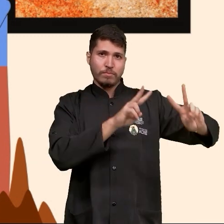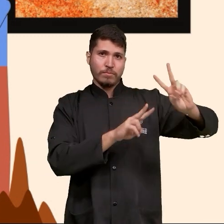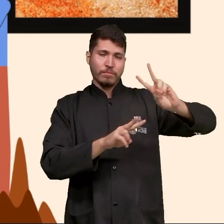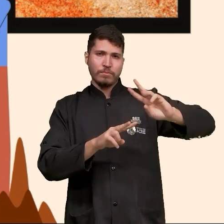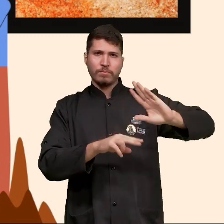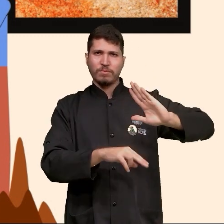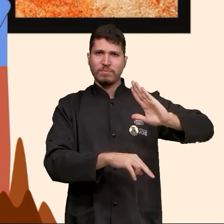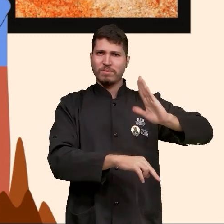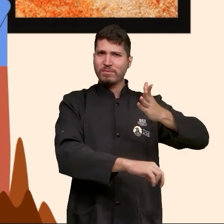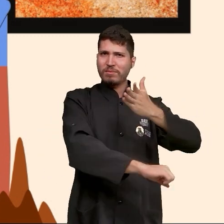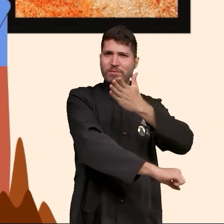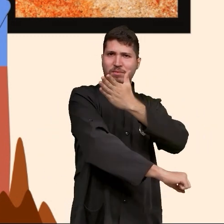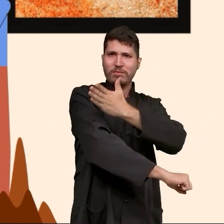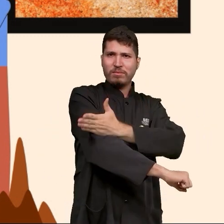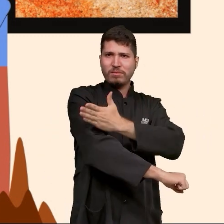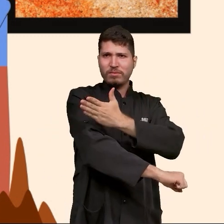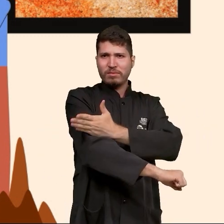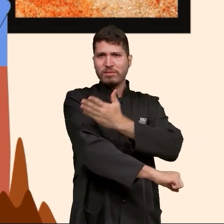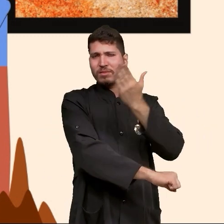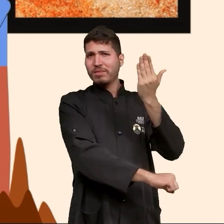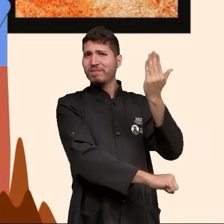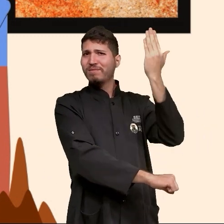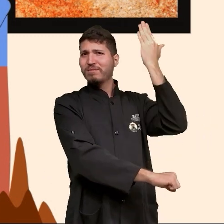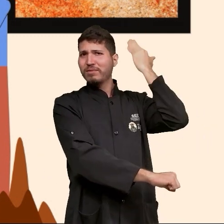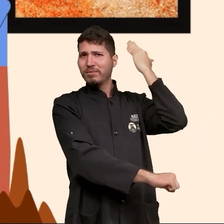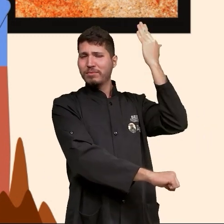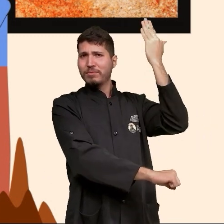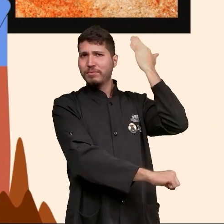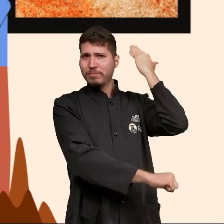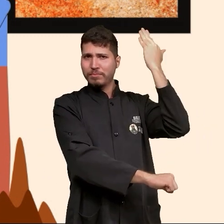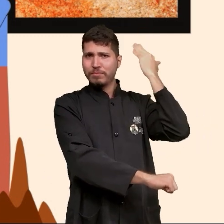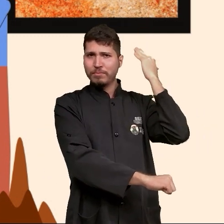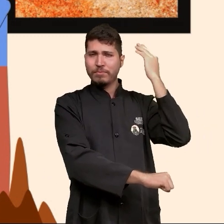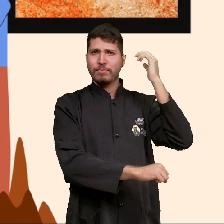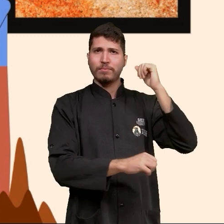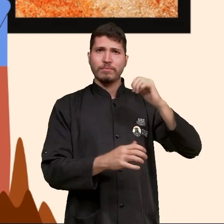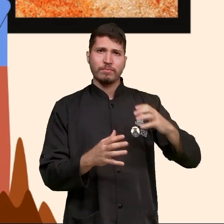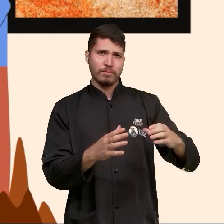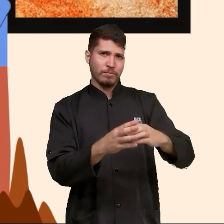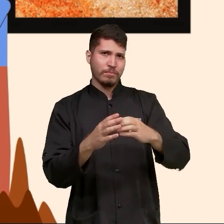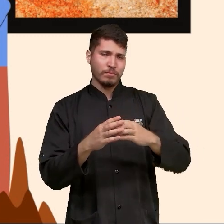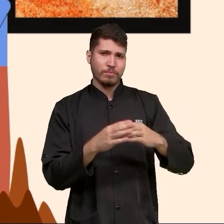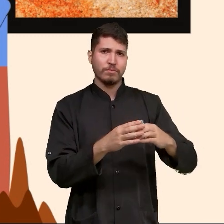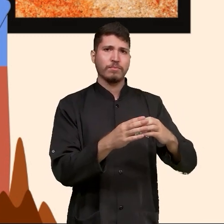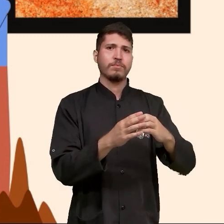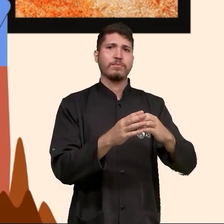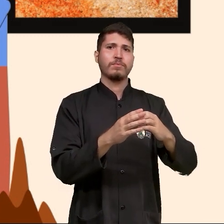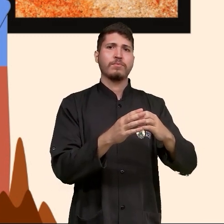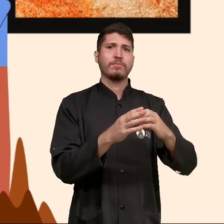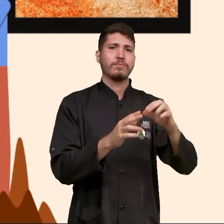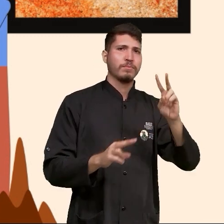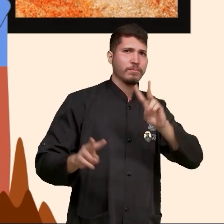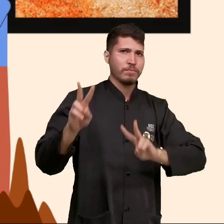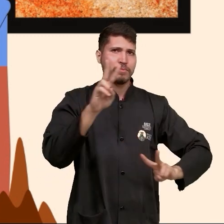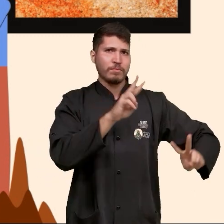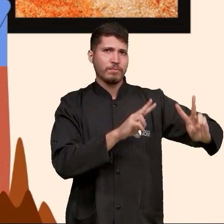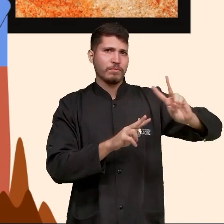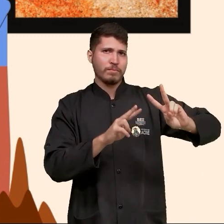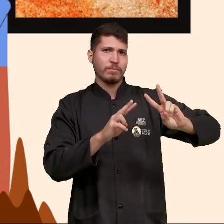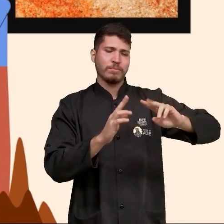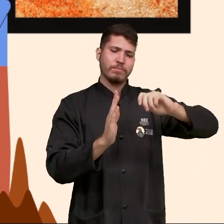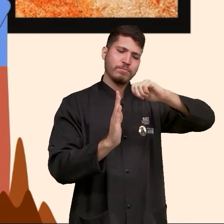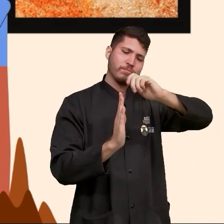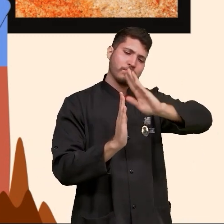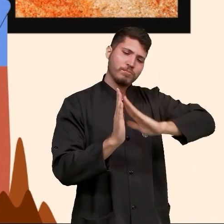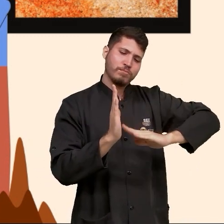pré-história, traz aí as primeiras manifestações visuais que surgiram nas cavernas, com as pinturas